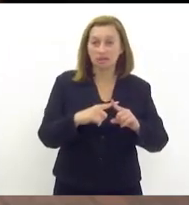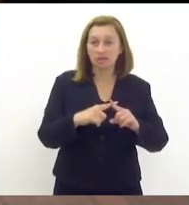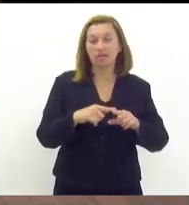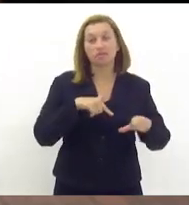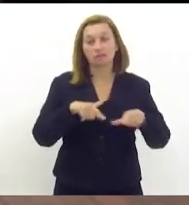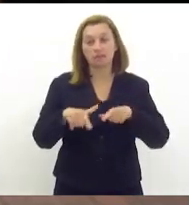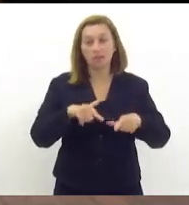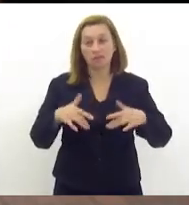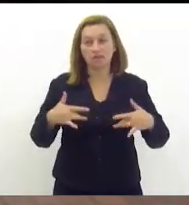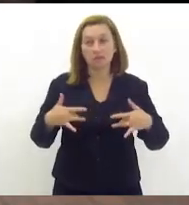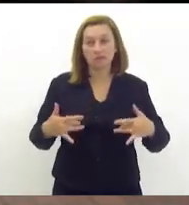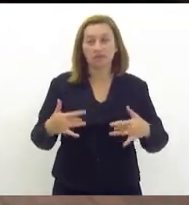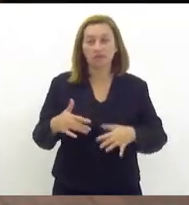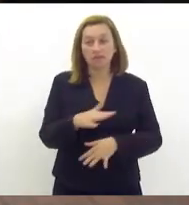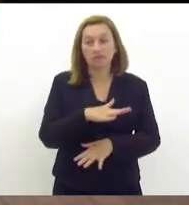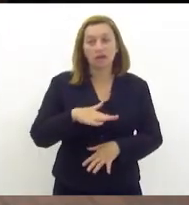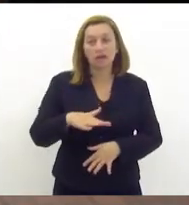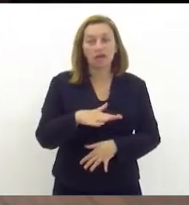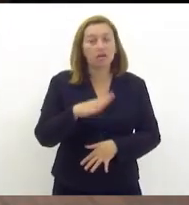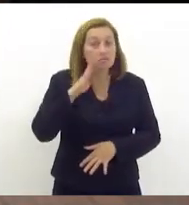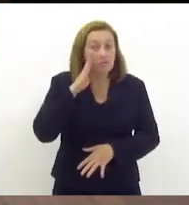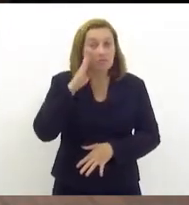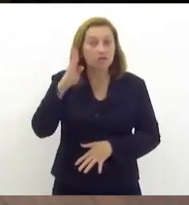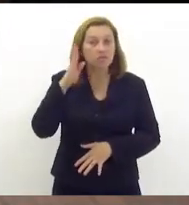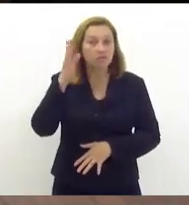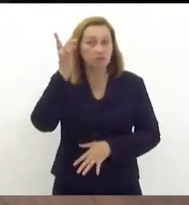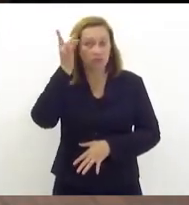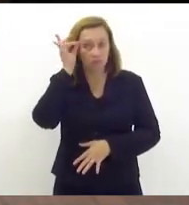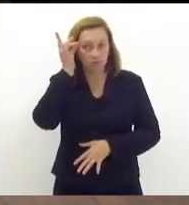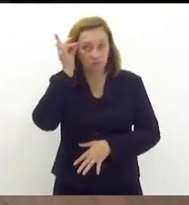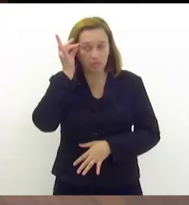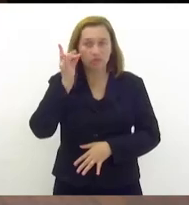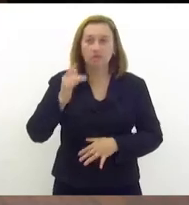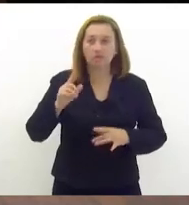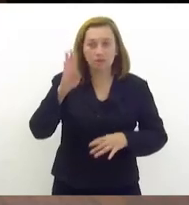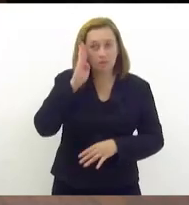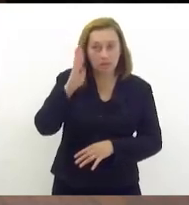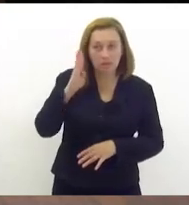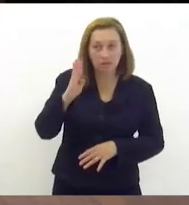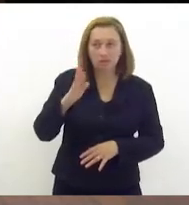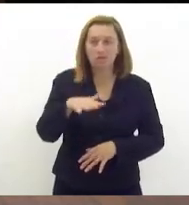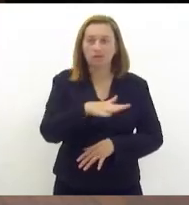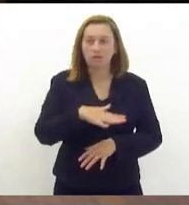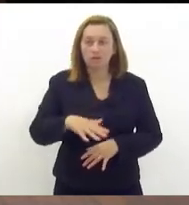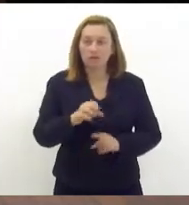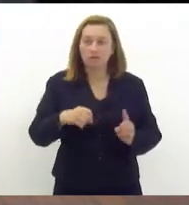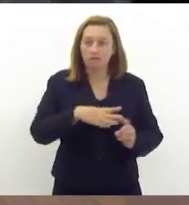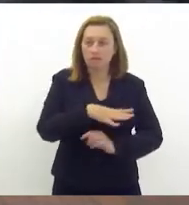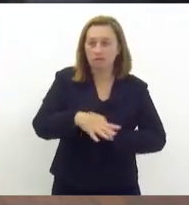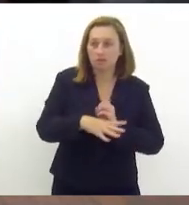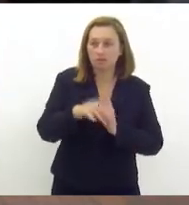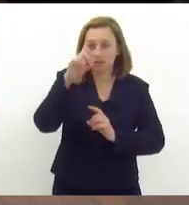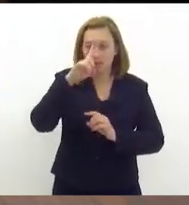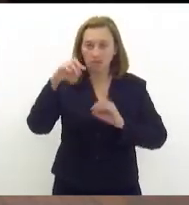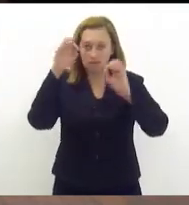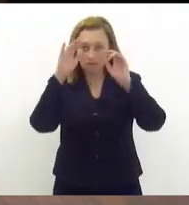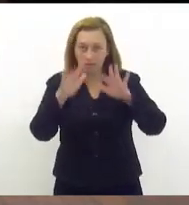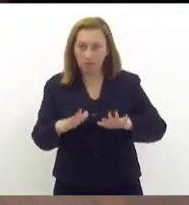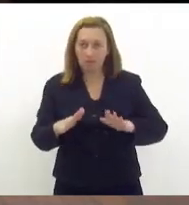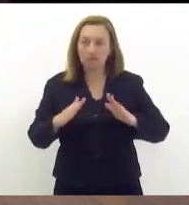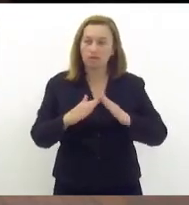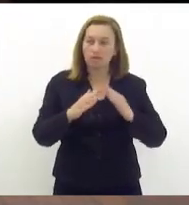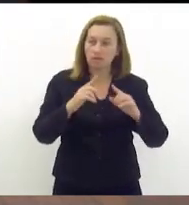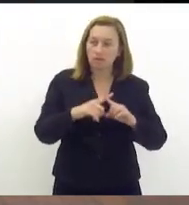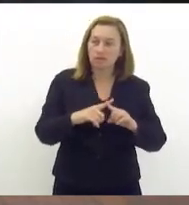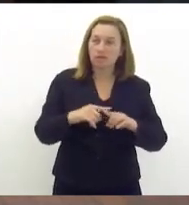belíssimo trabalho na área principalmente espiritual e principalmente na área social que Deus abençoe nossas